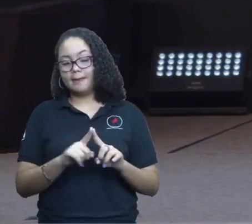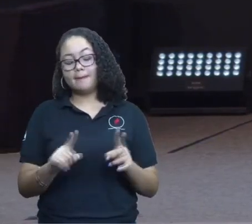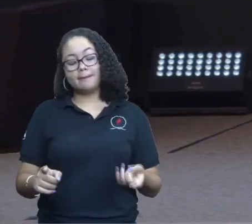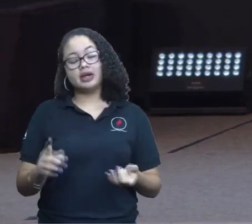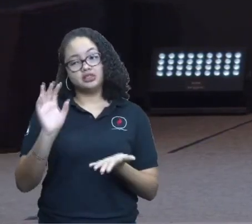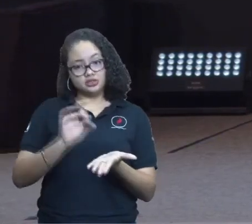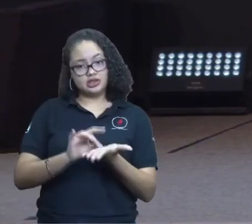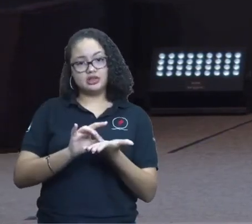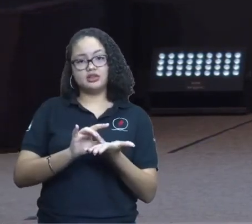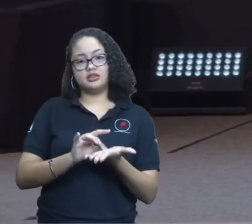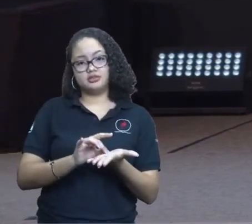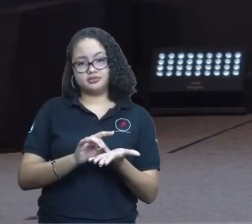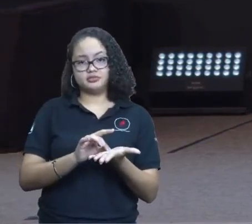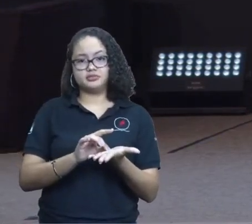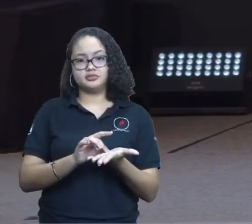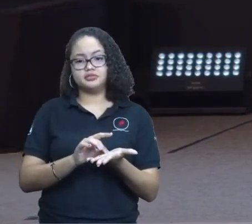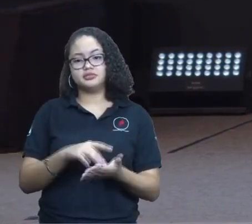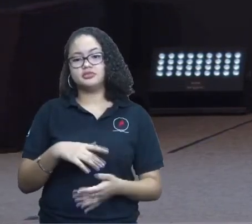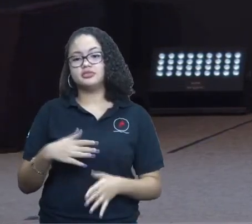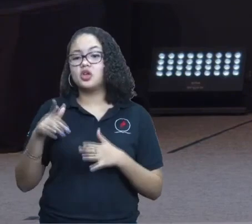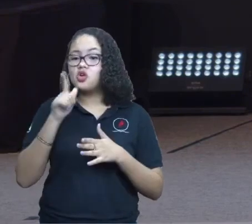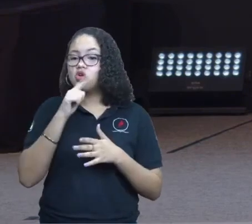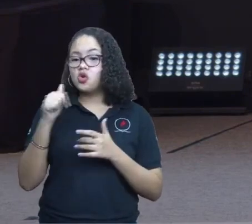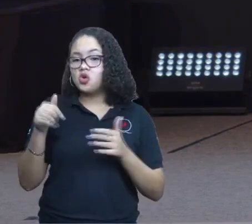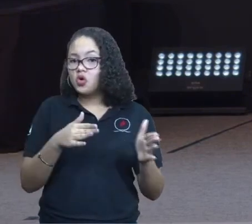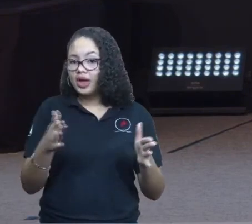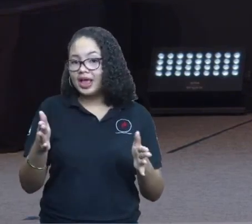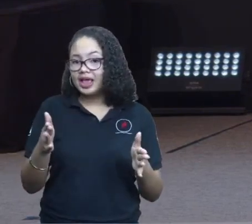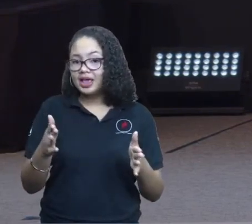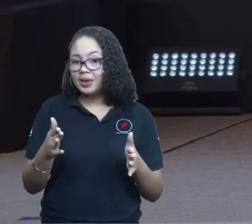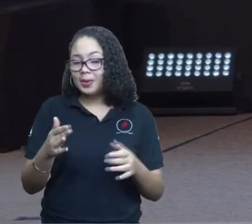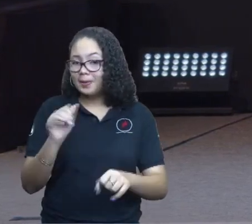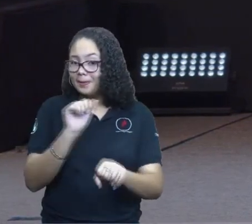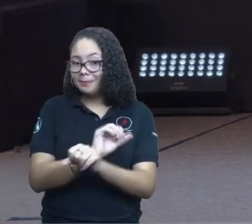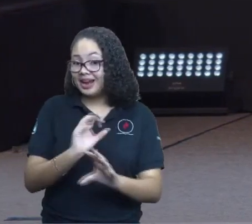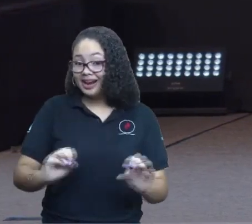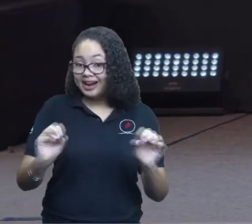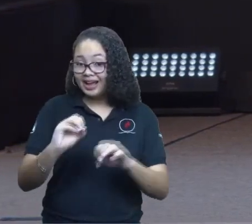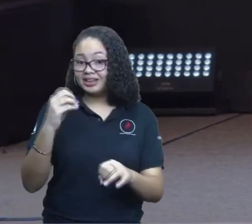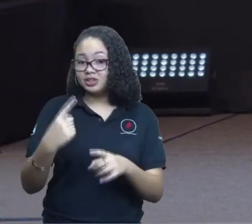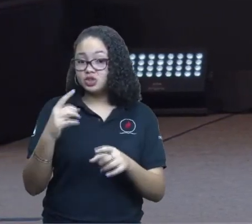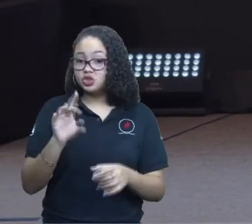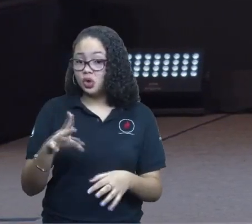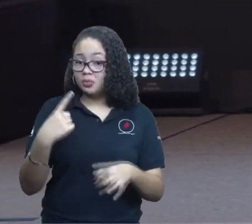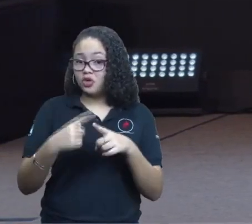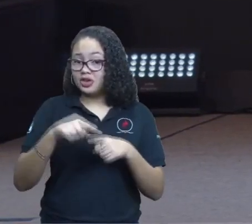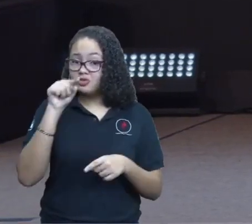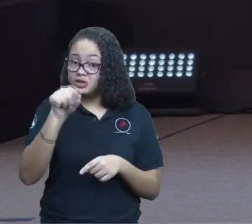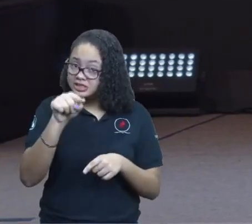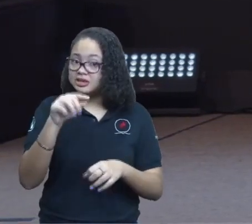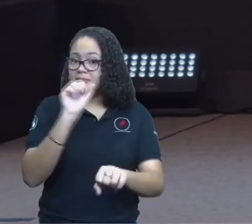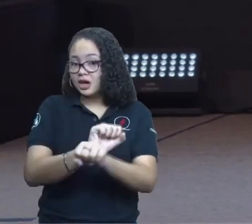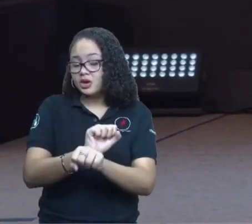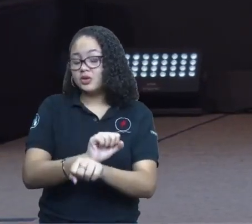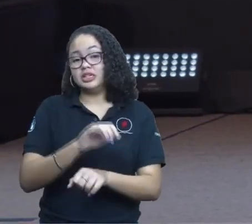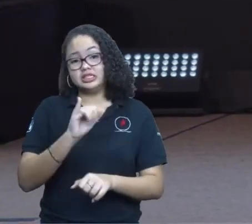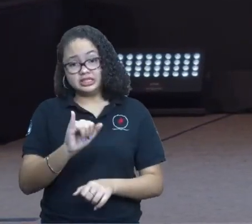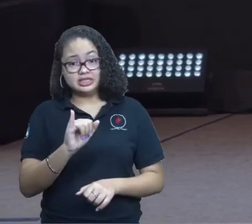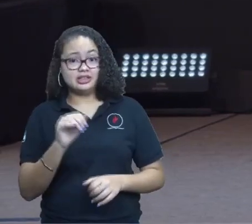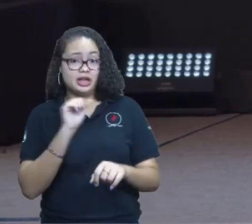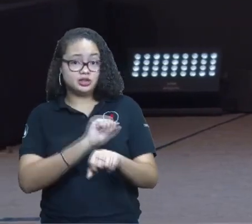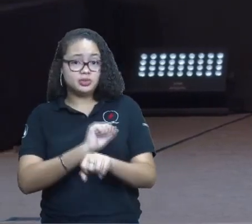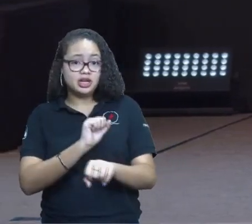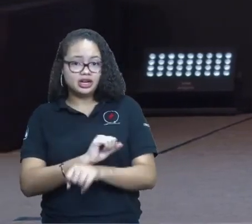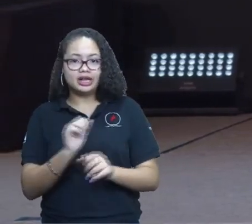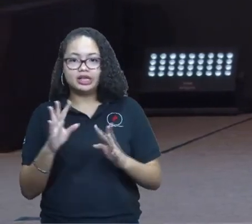é uma fala realista o rio não para só porque você parou se você tá esperando que